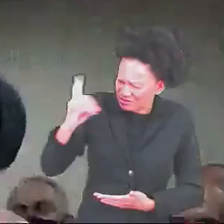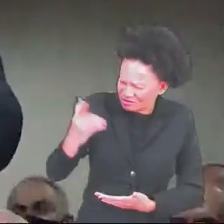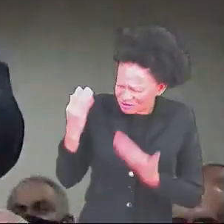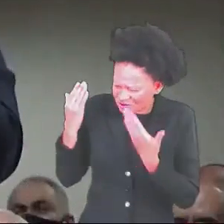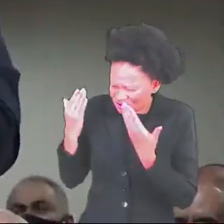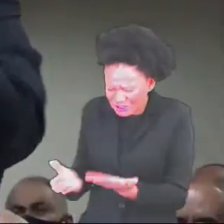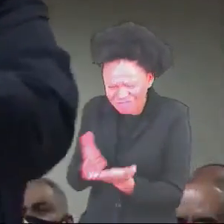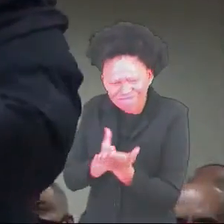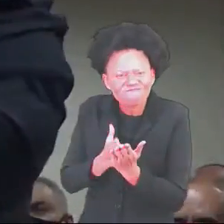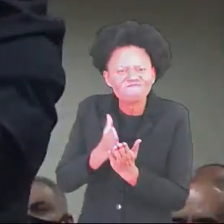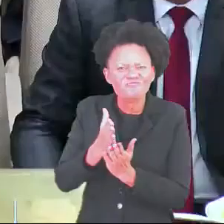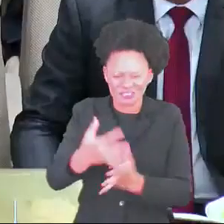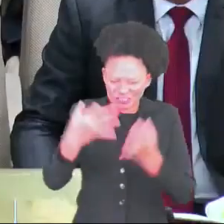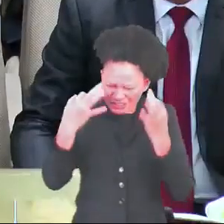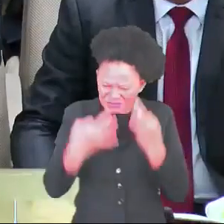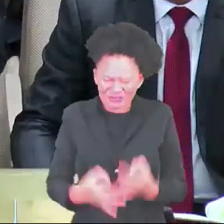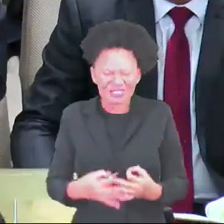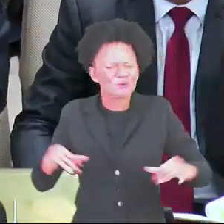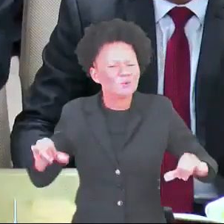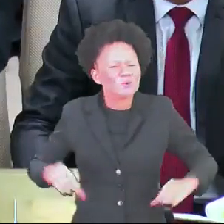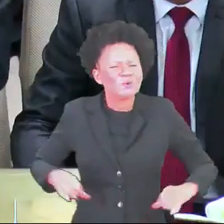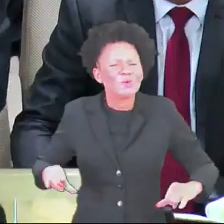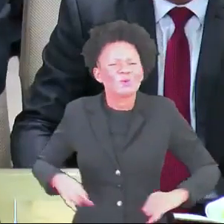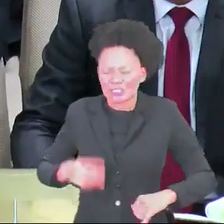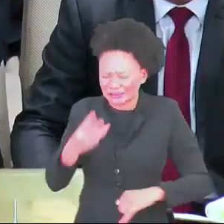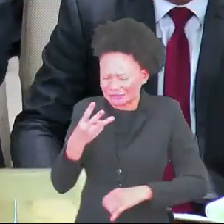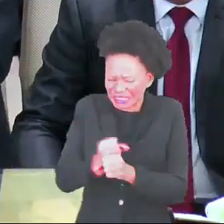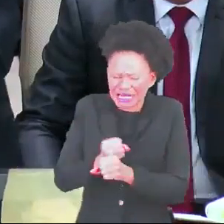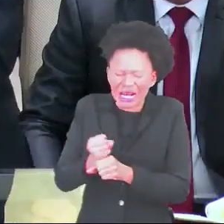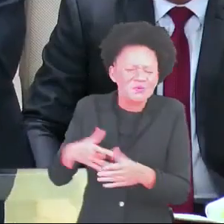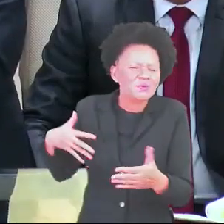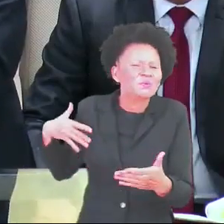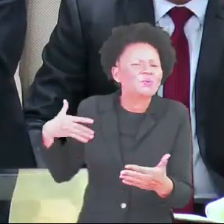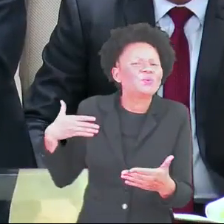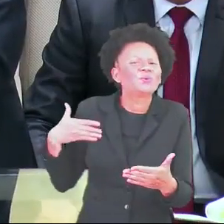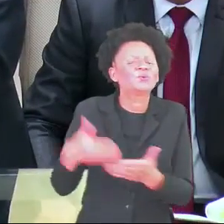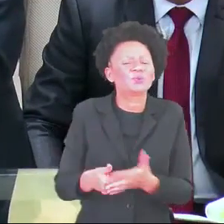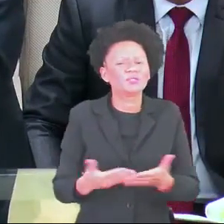santa diante de Deus, ela teve que sofrer 30 anos.